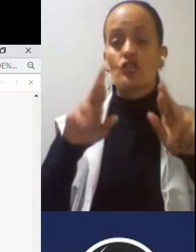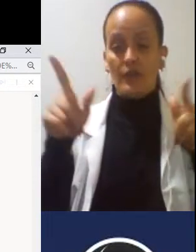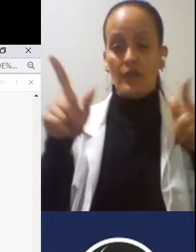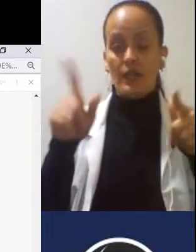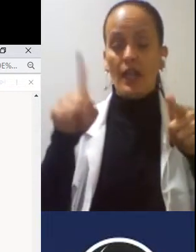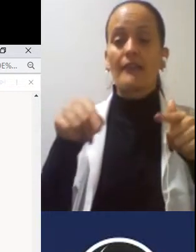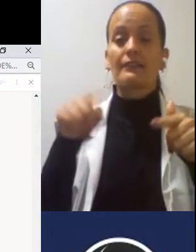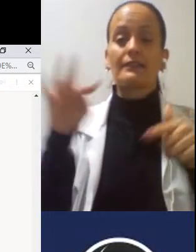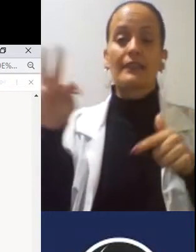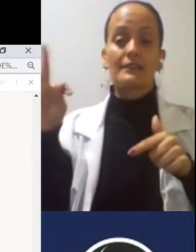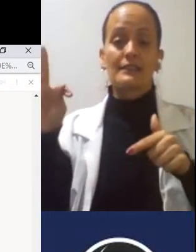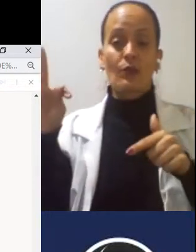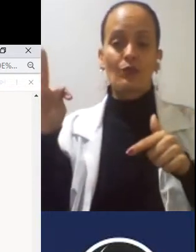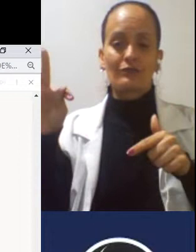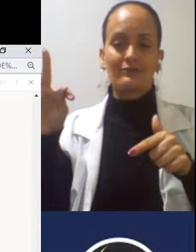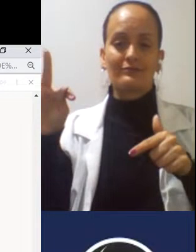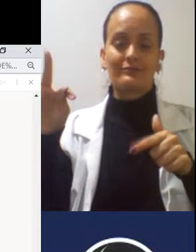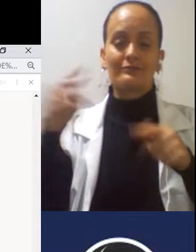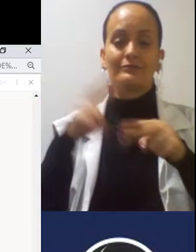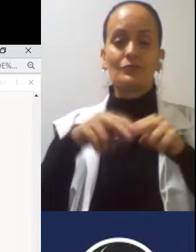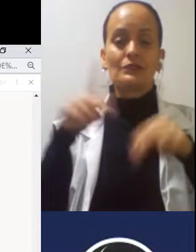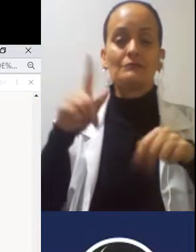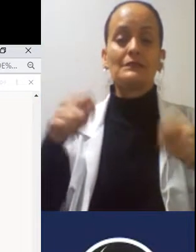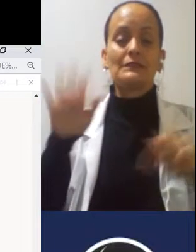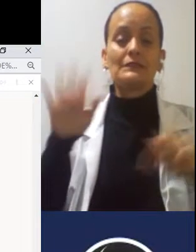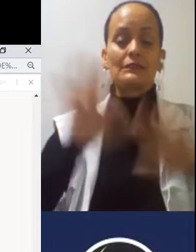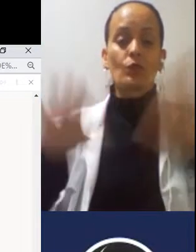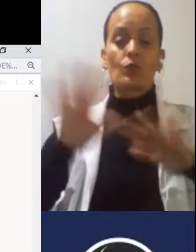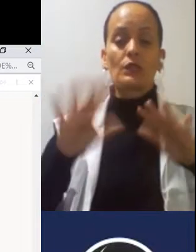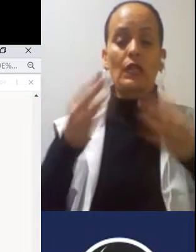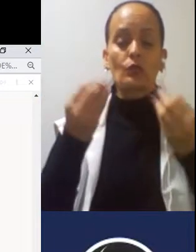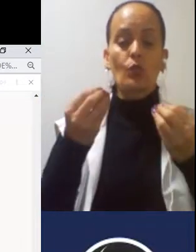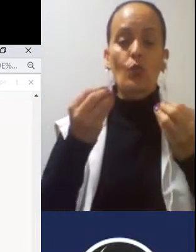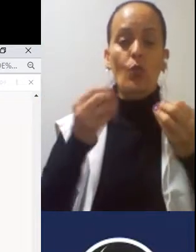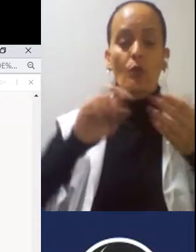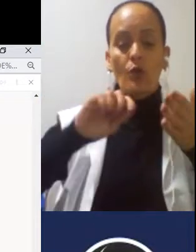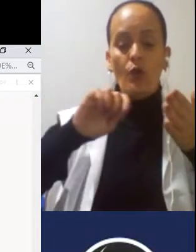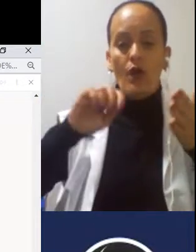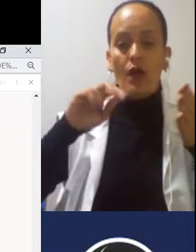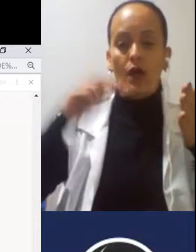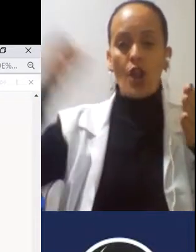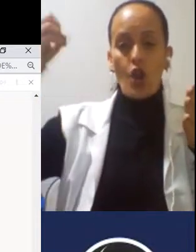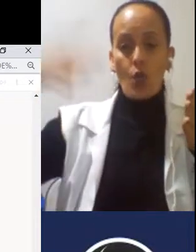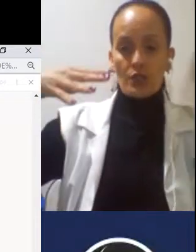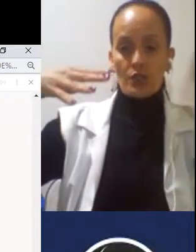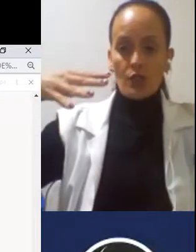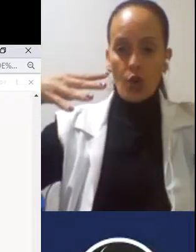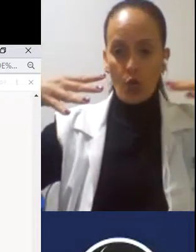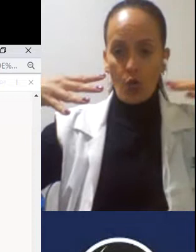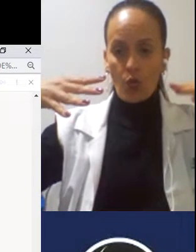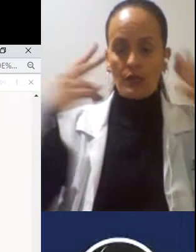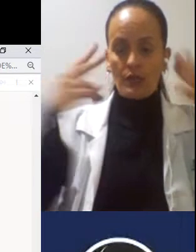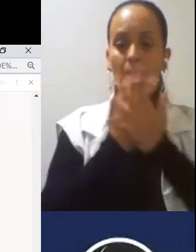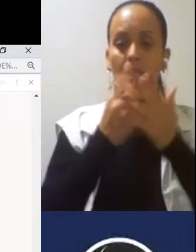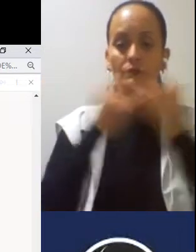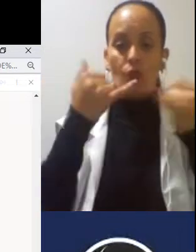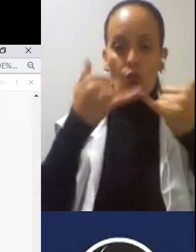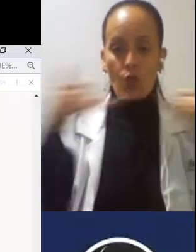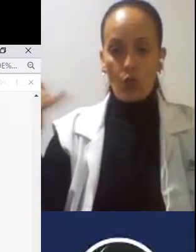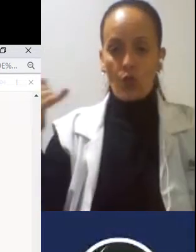não pode ligar duas lâmpadas em série, porque uma lâmpada ela vai brilhar menos do que a outra, vai depender do quê? Do valor de resistência